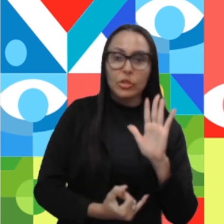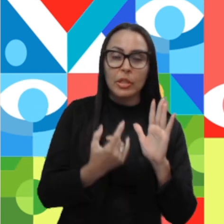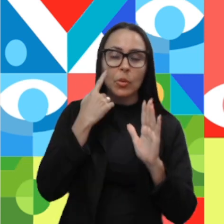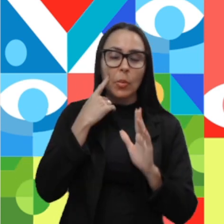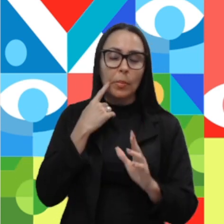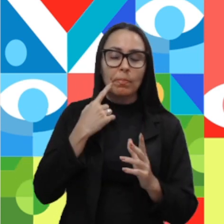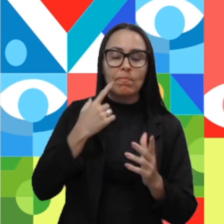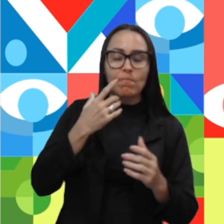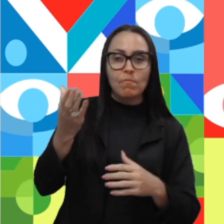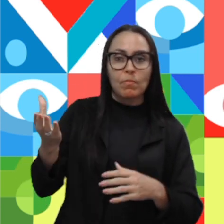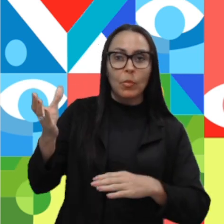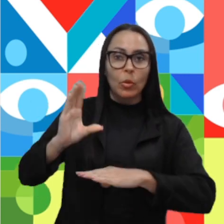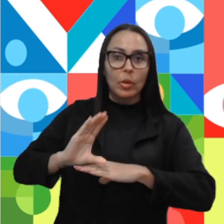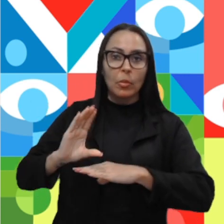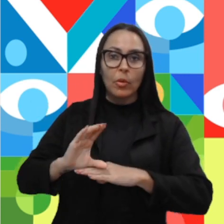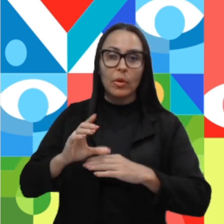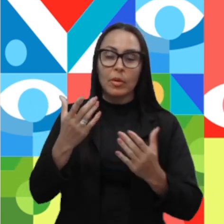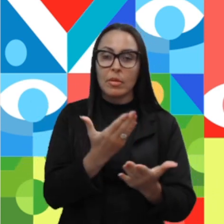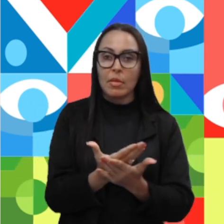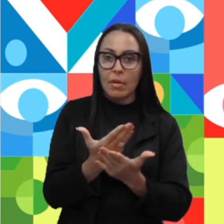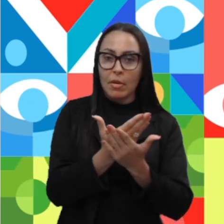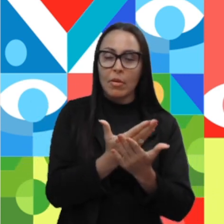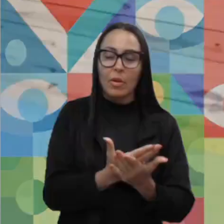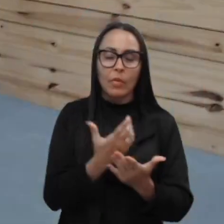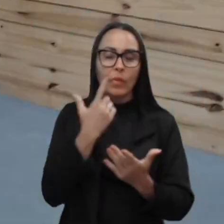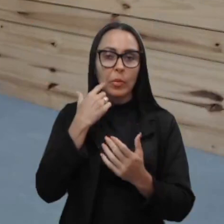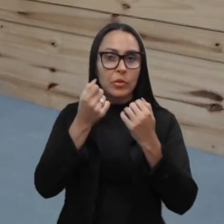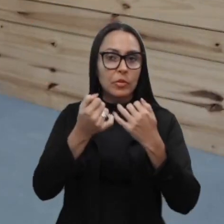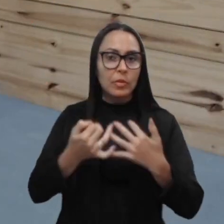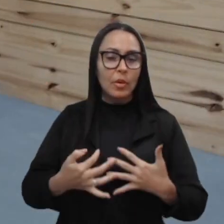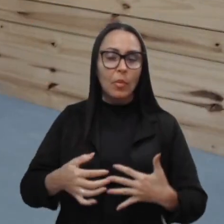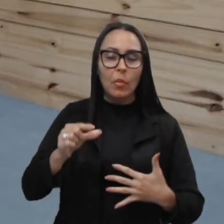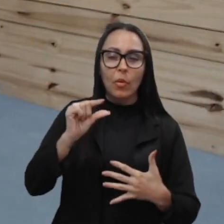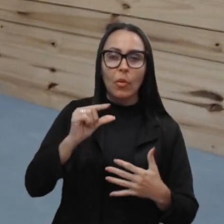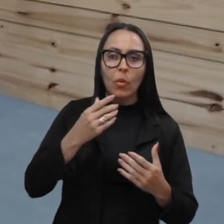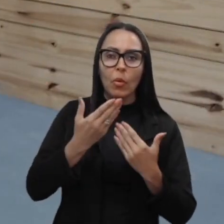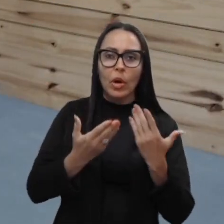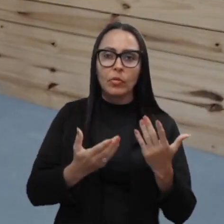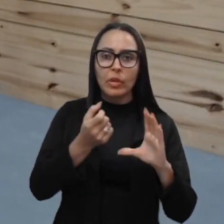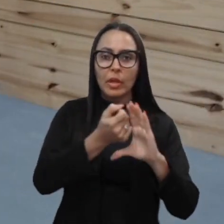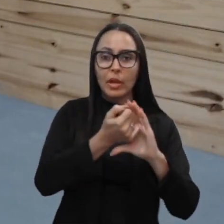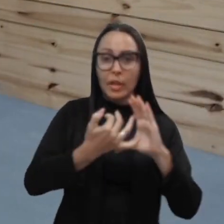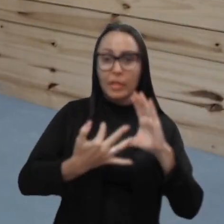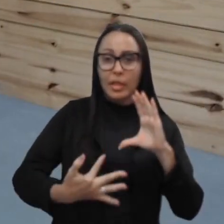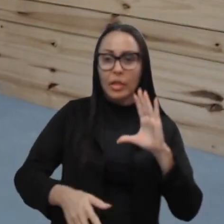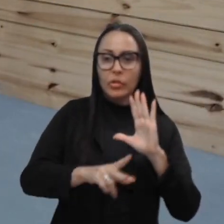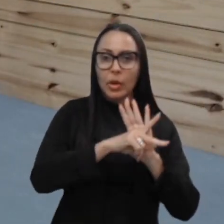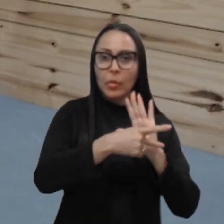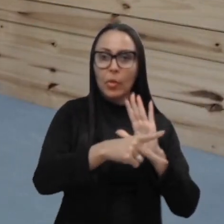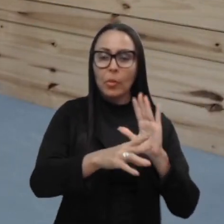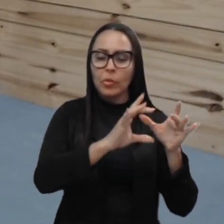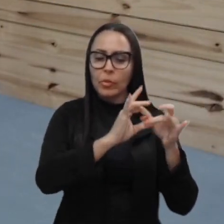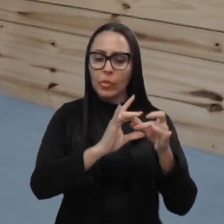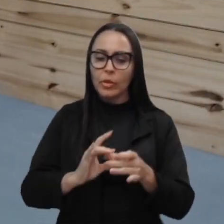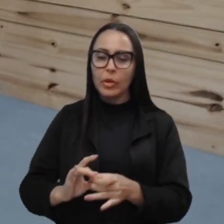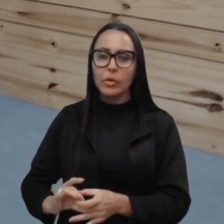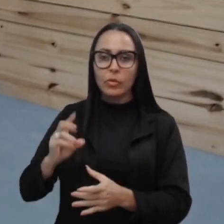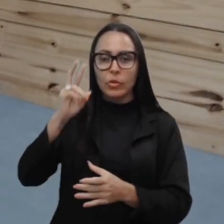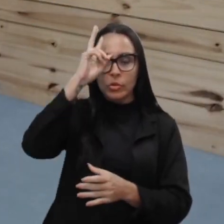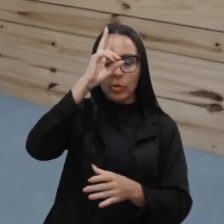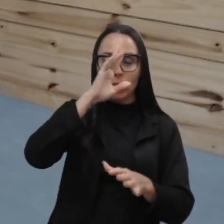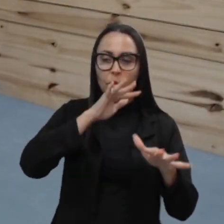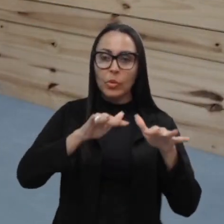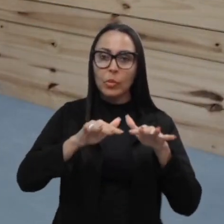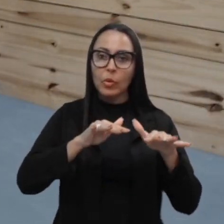moderno. E aqui nessa aula de hoje a gente vai ver um pouquinho mais sobre quais foram as características, o contexto histórico desse